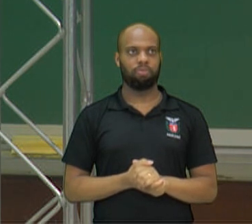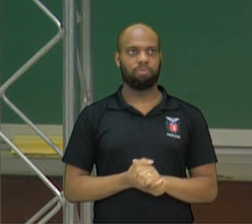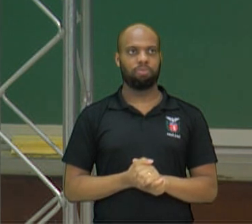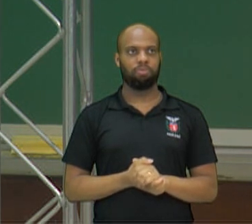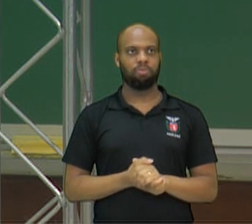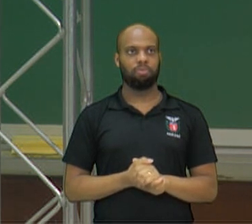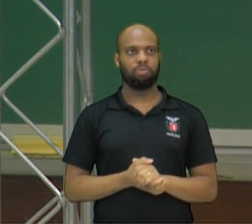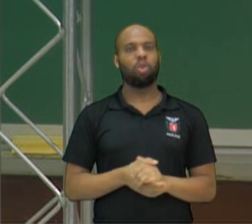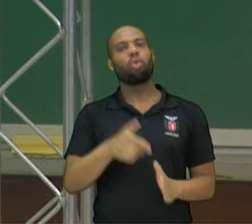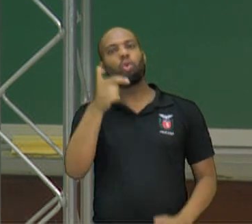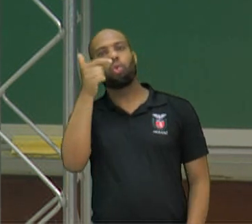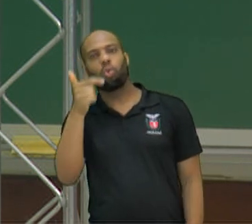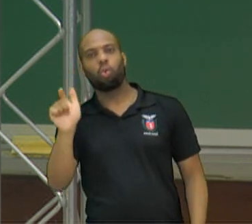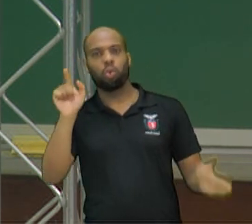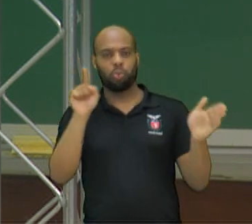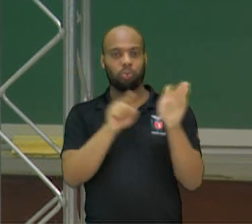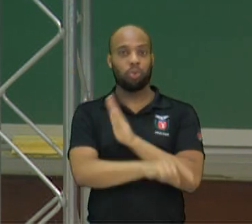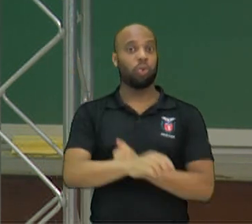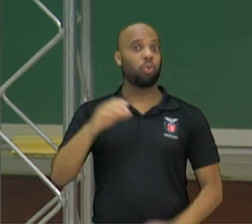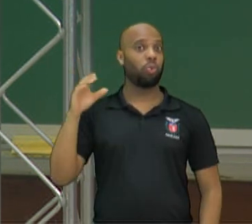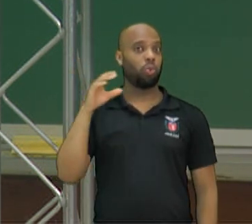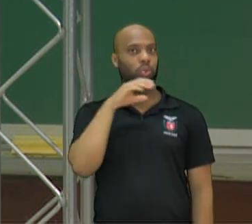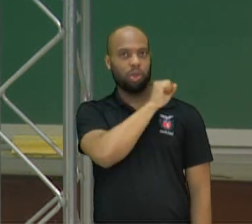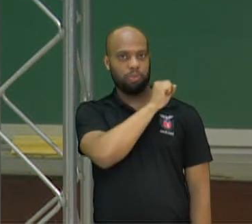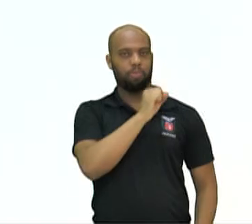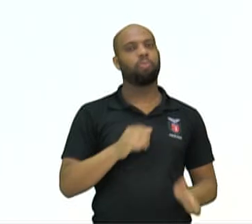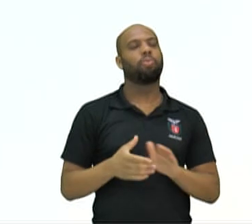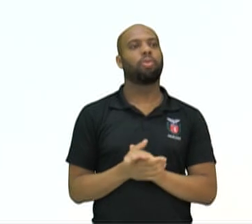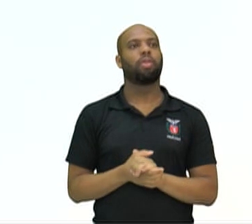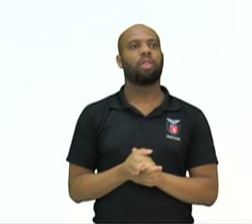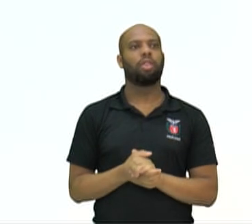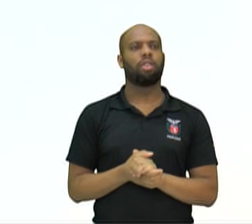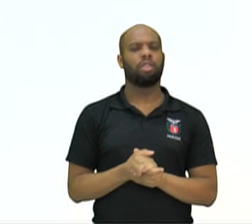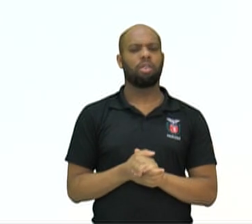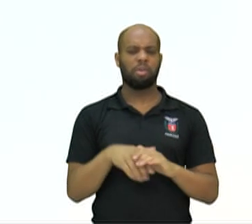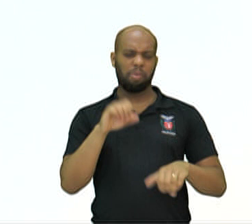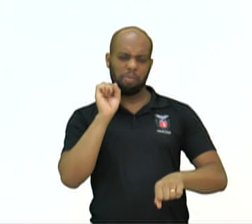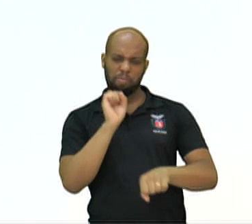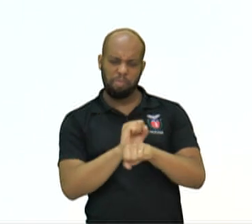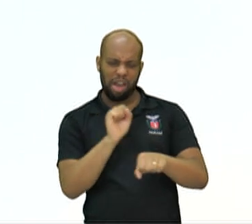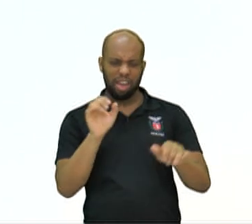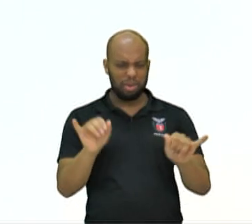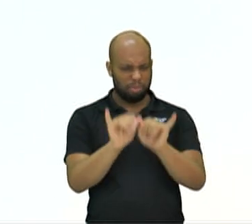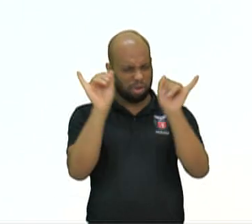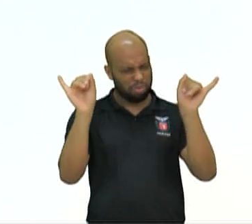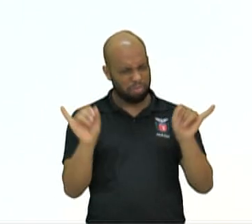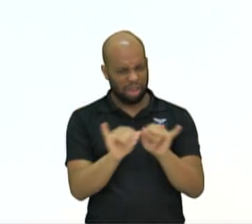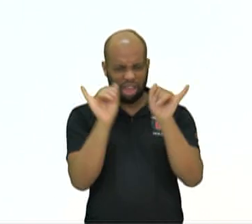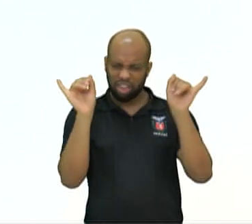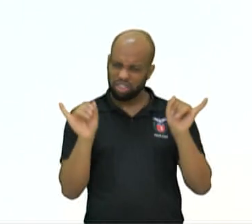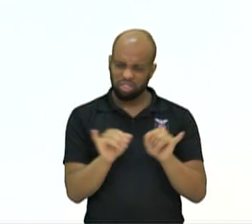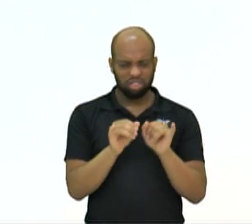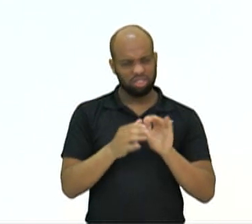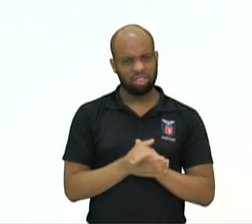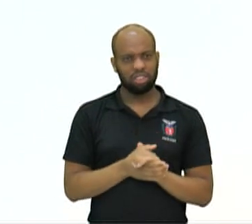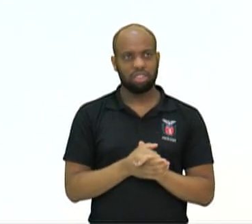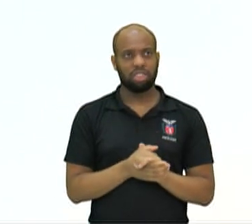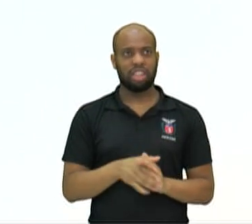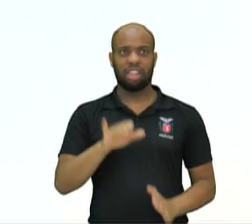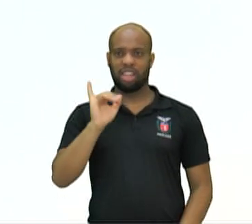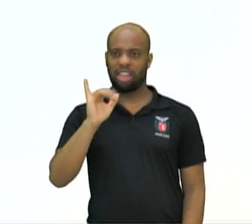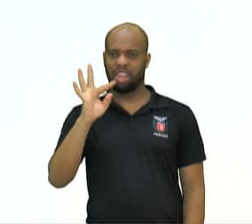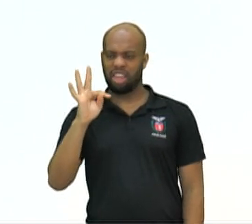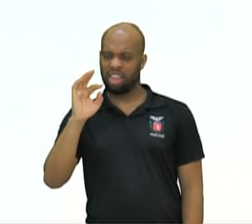Vamos lá para mais um quiz. Deixa de besteira, seu Raimundo. Em